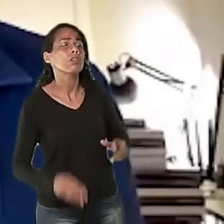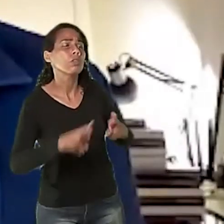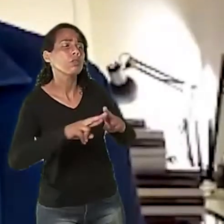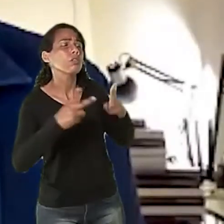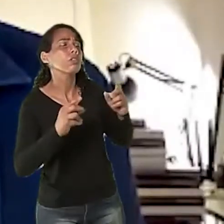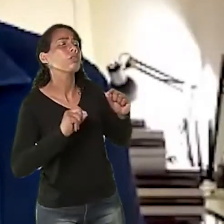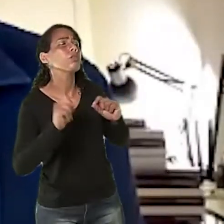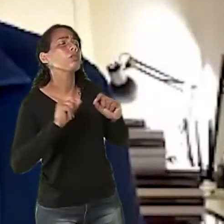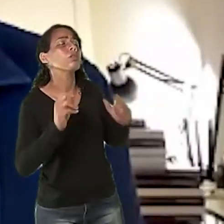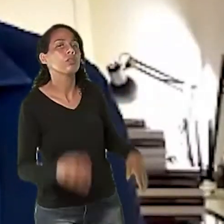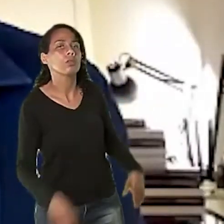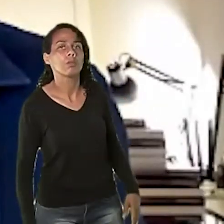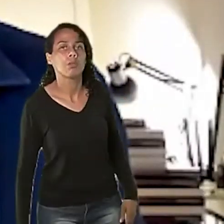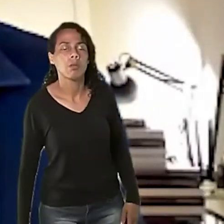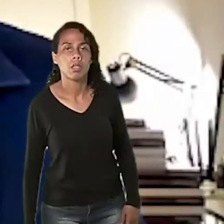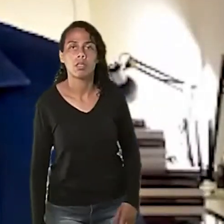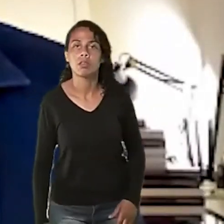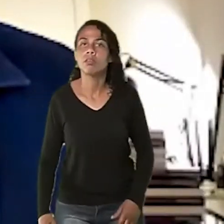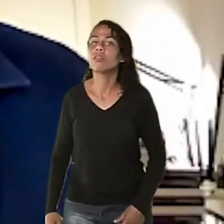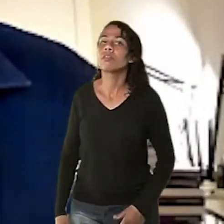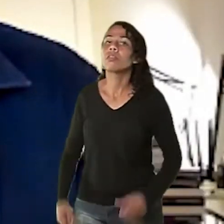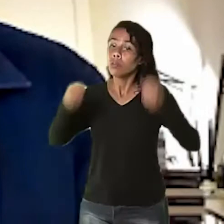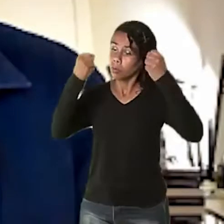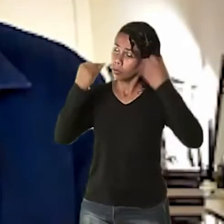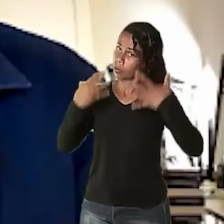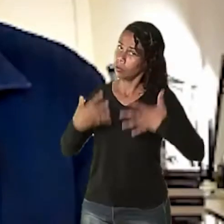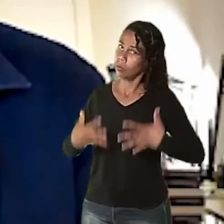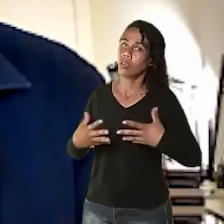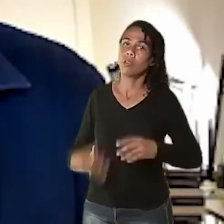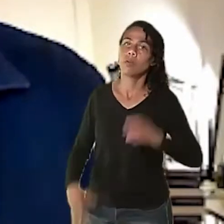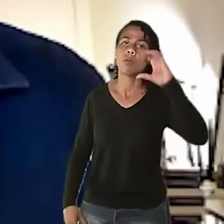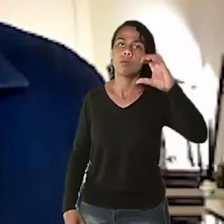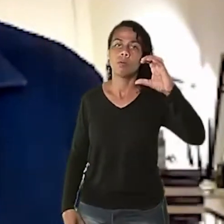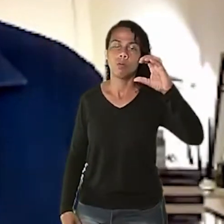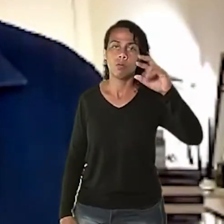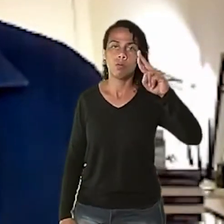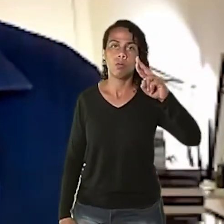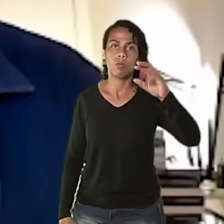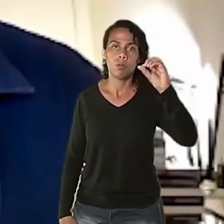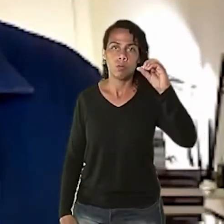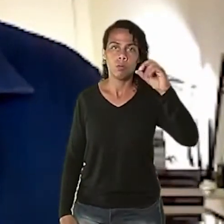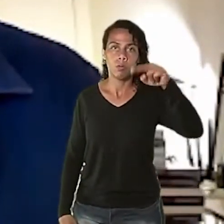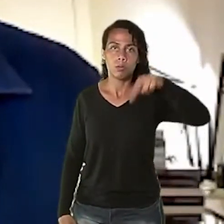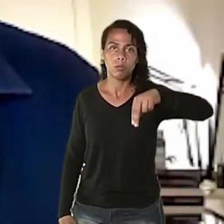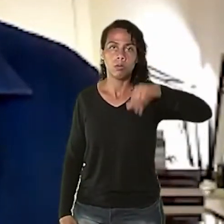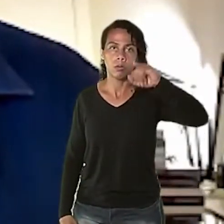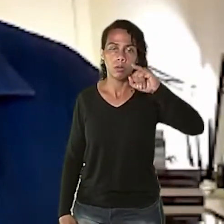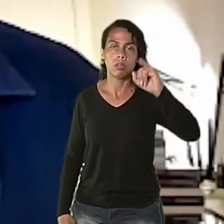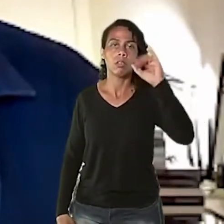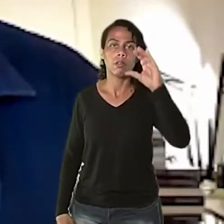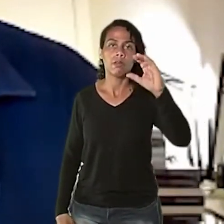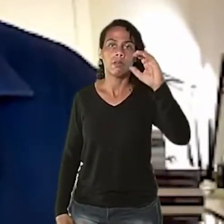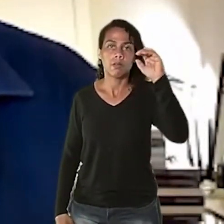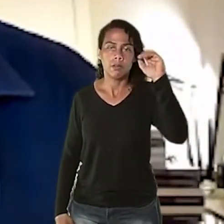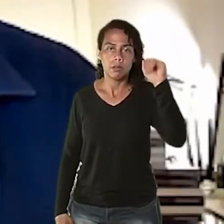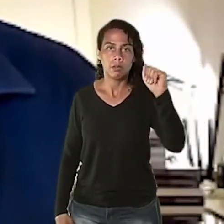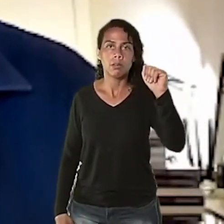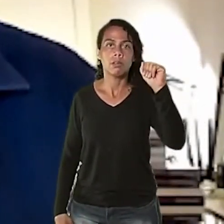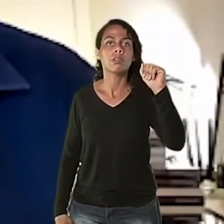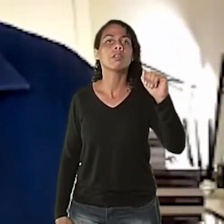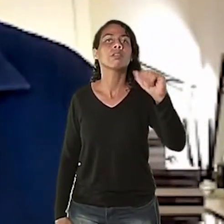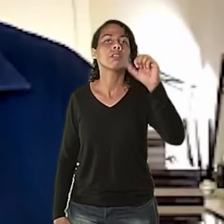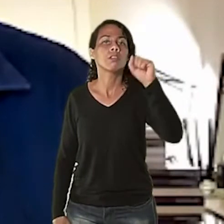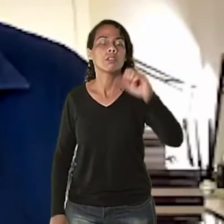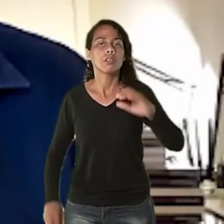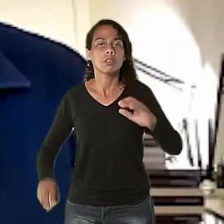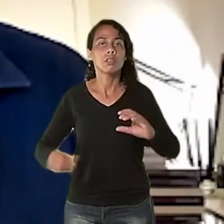A crônica, ela sempre mostra um ponto de vista muito subjetivo da cidade, da calçada, como diria o Antônio Cândido, a vida